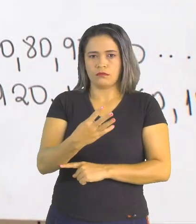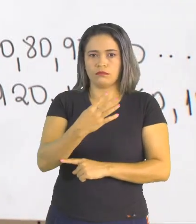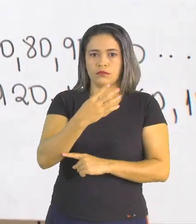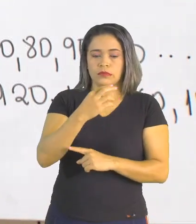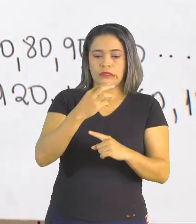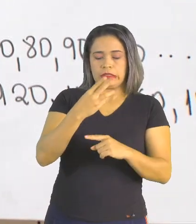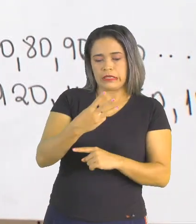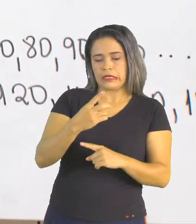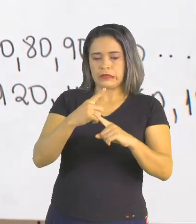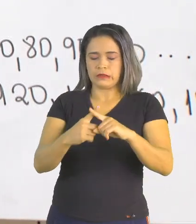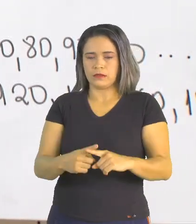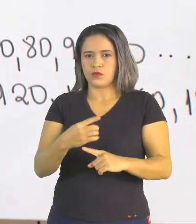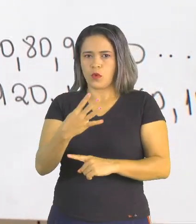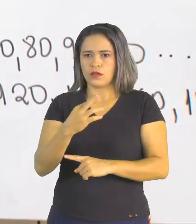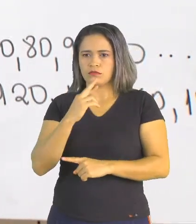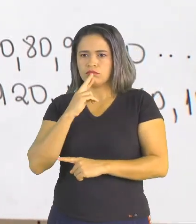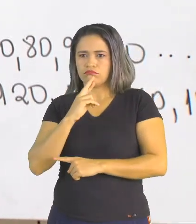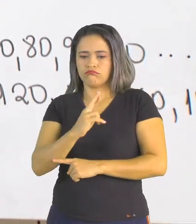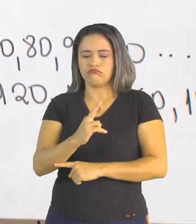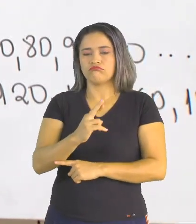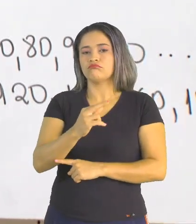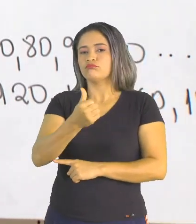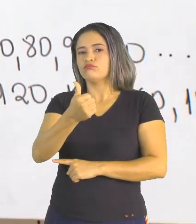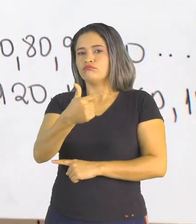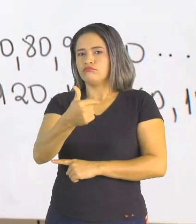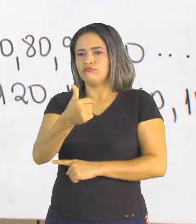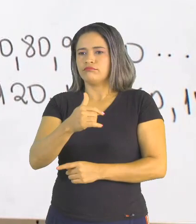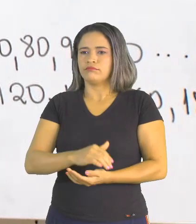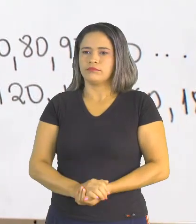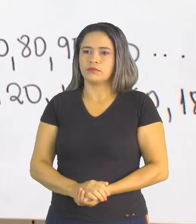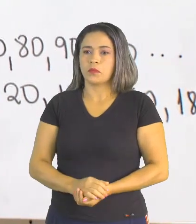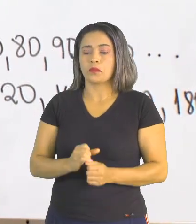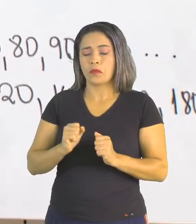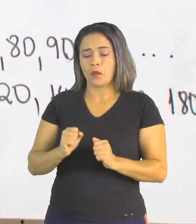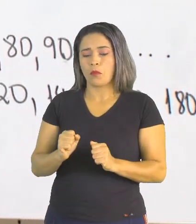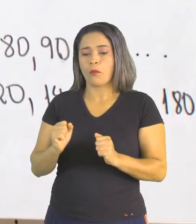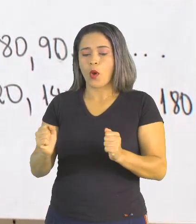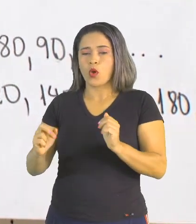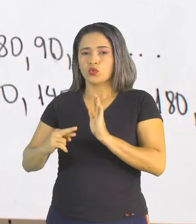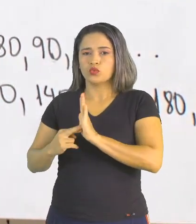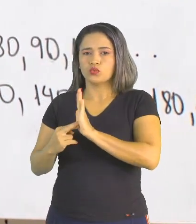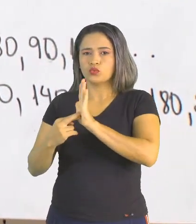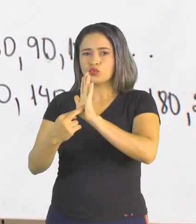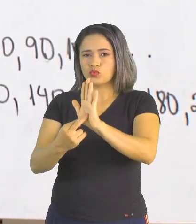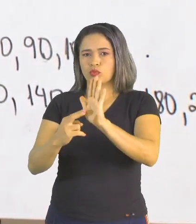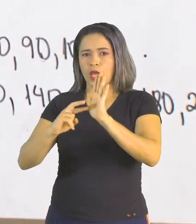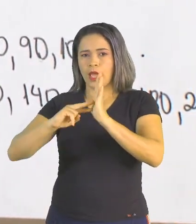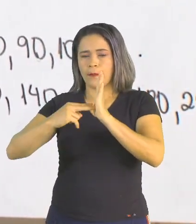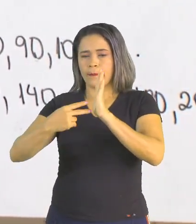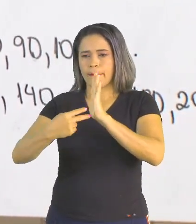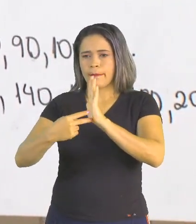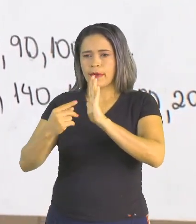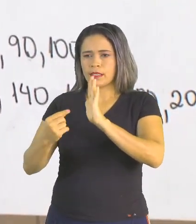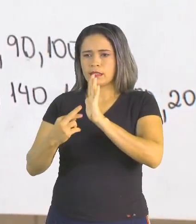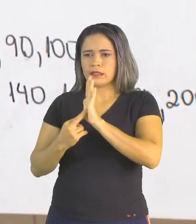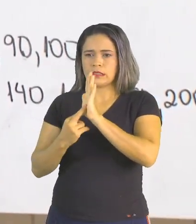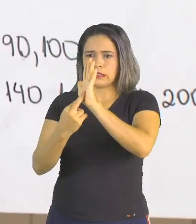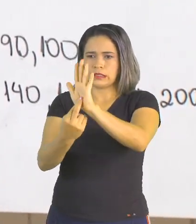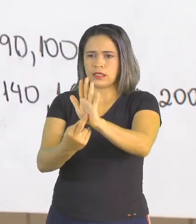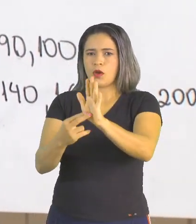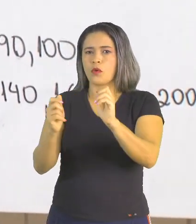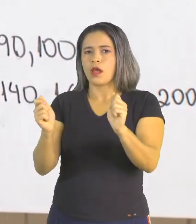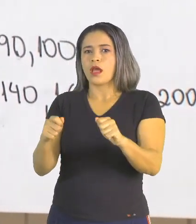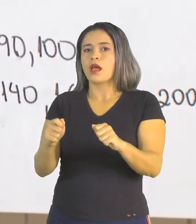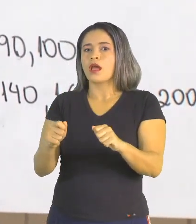4, 12. Encontrei esse número. Eu também posso representar essa fatoração utilizando